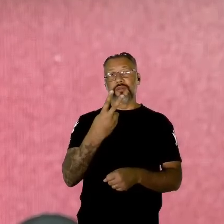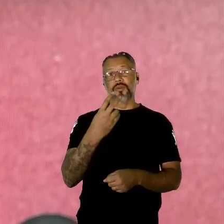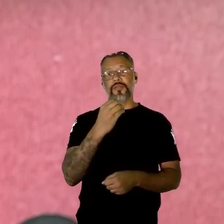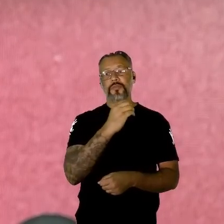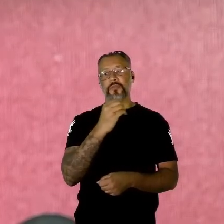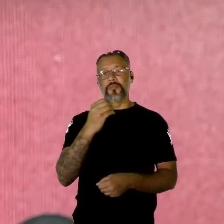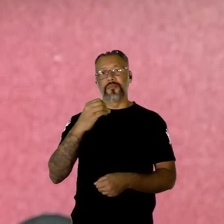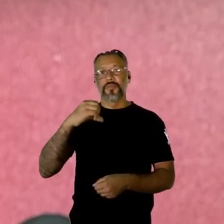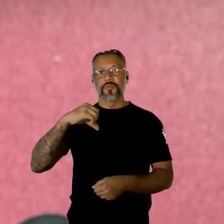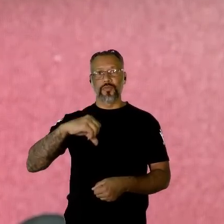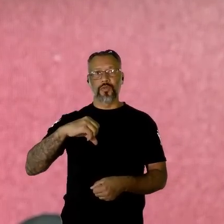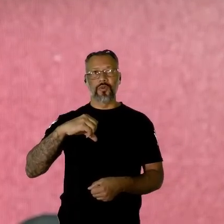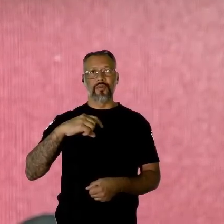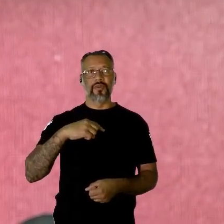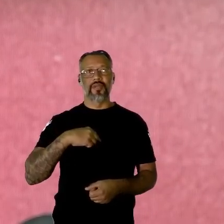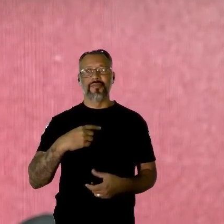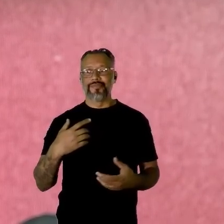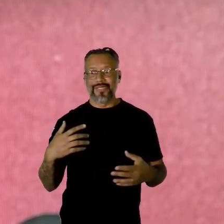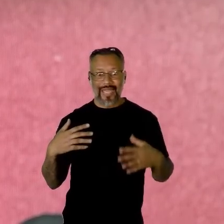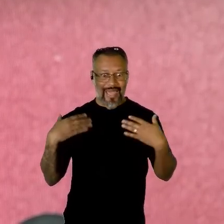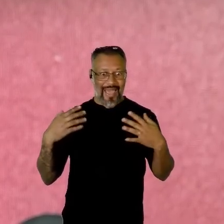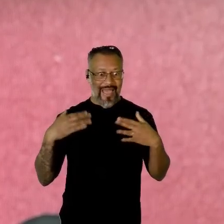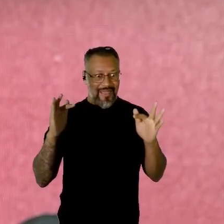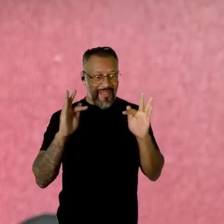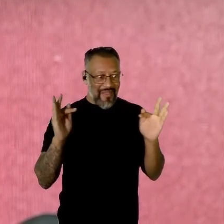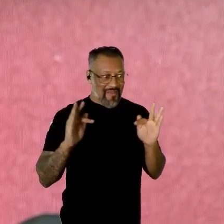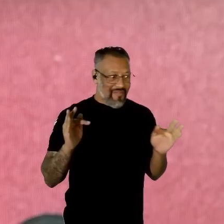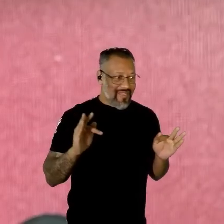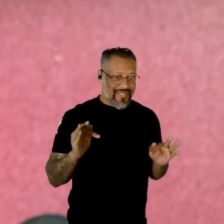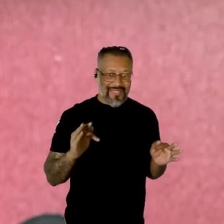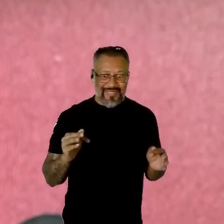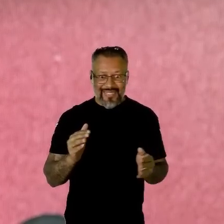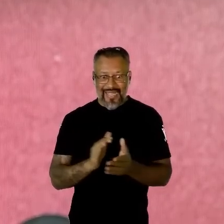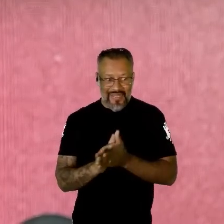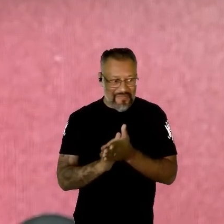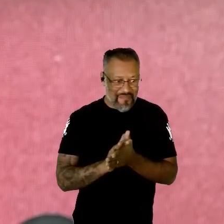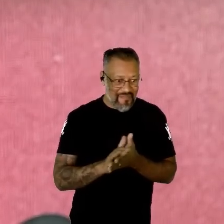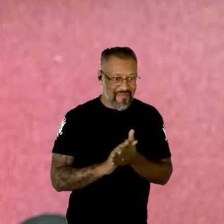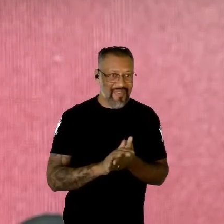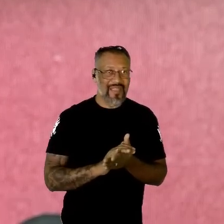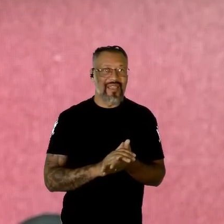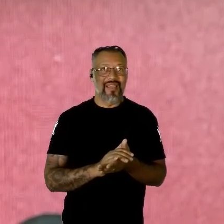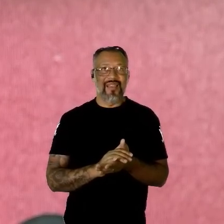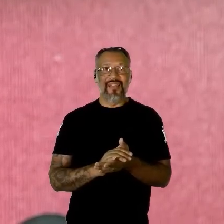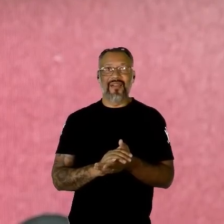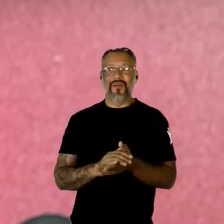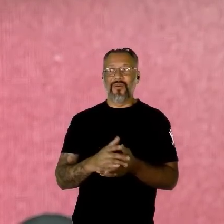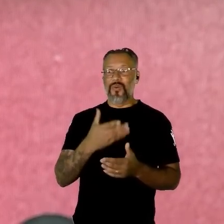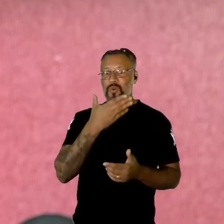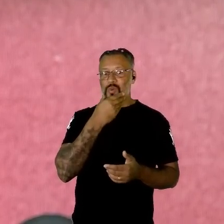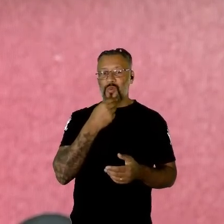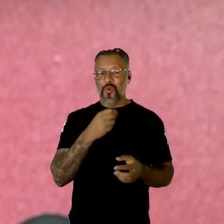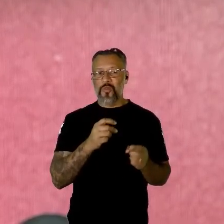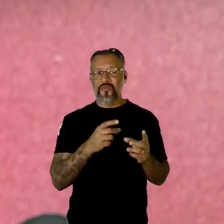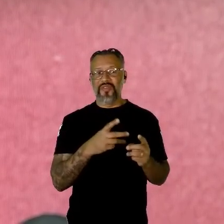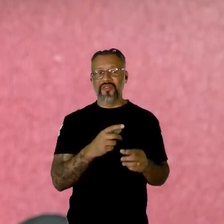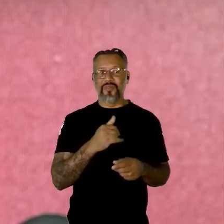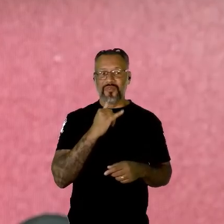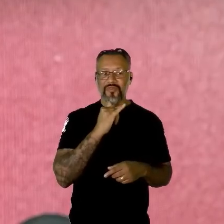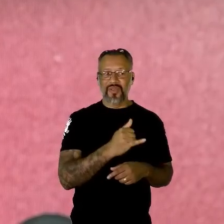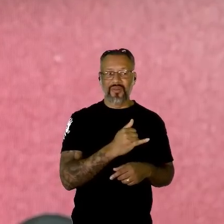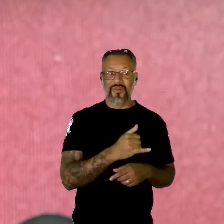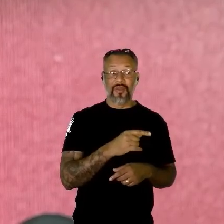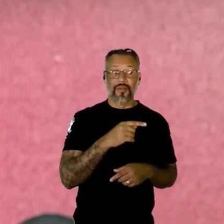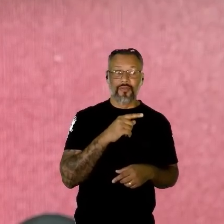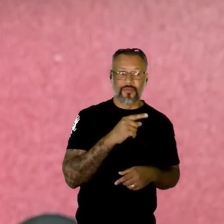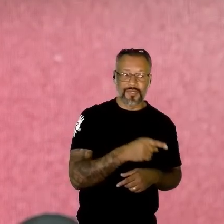animado para sair aí o vendedor falou assim ó senhor a primeira coisa que você vai fazer quando sair daqui que